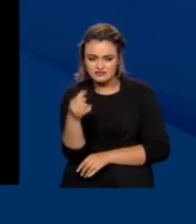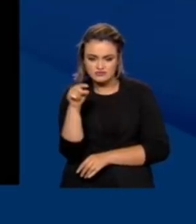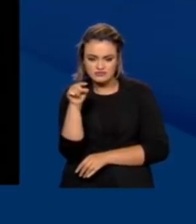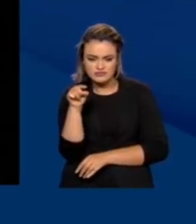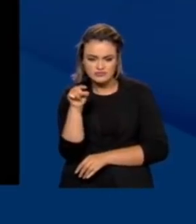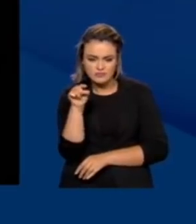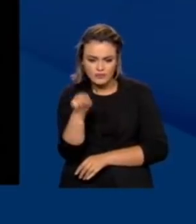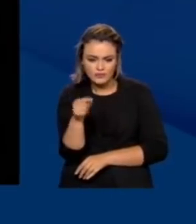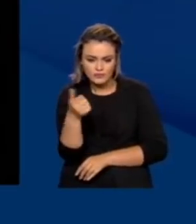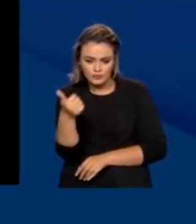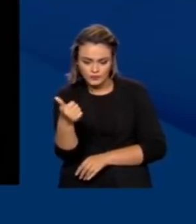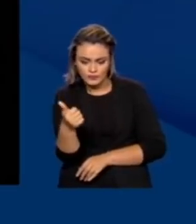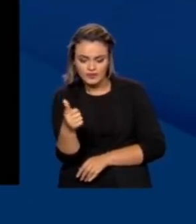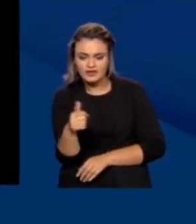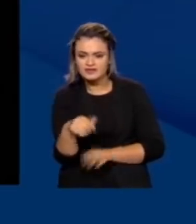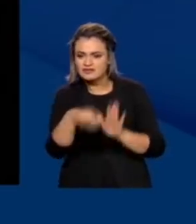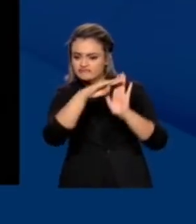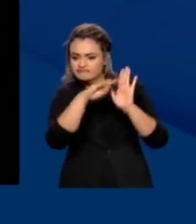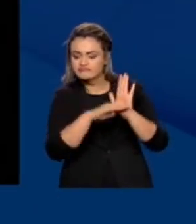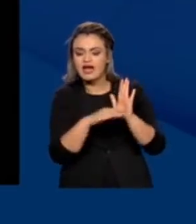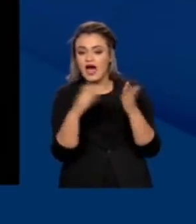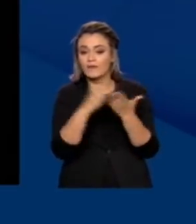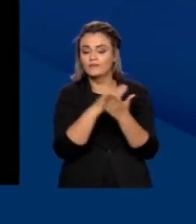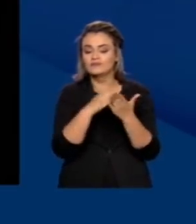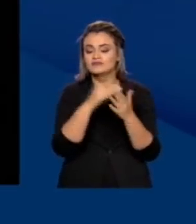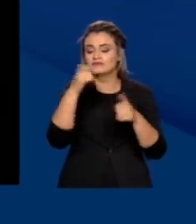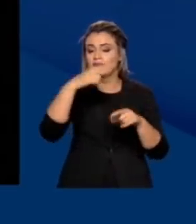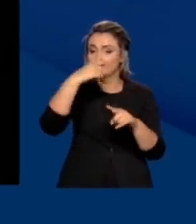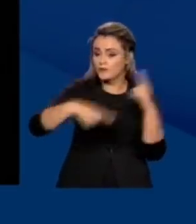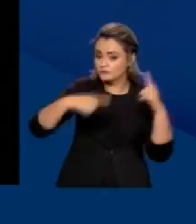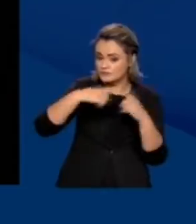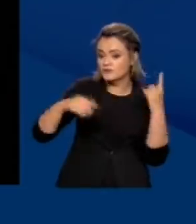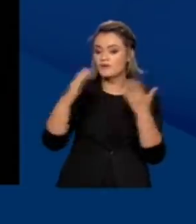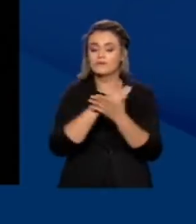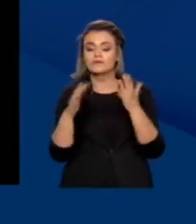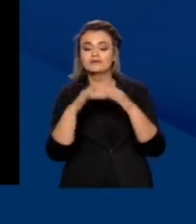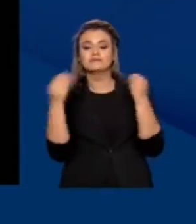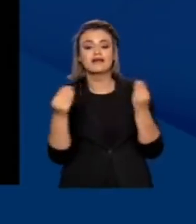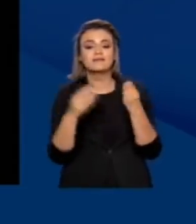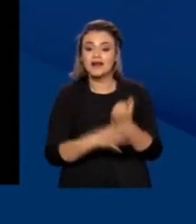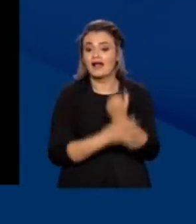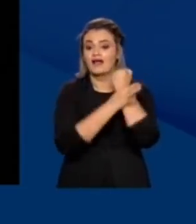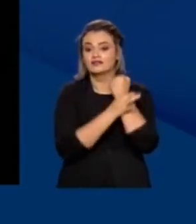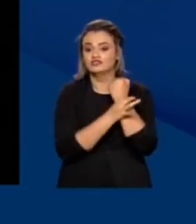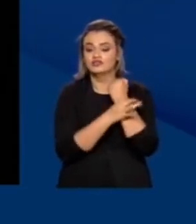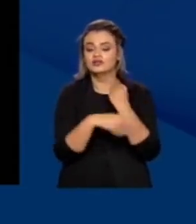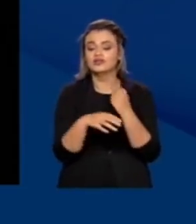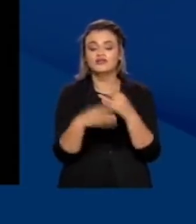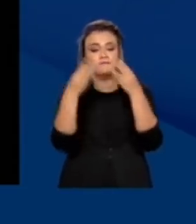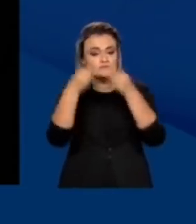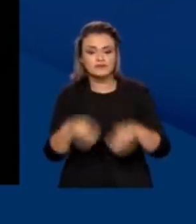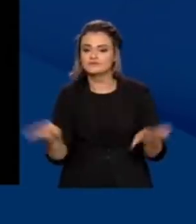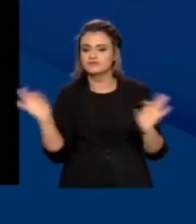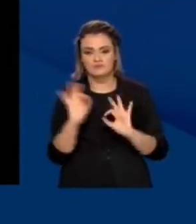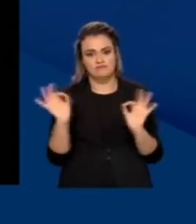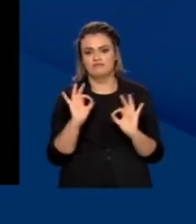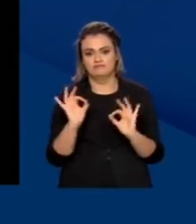6.2.1. São cláusulas restritivas do contrato que traziam a garantia que não haveria dano ao erário.